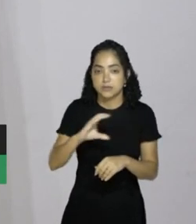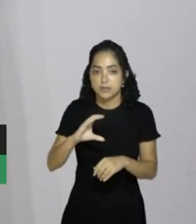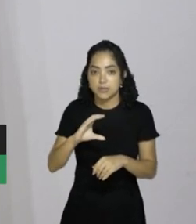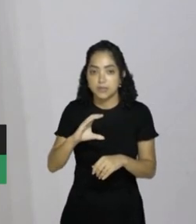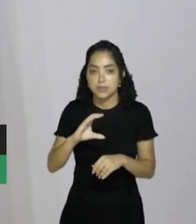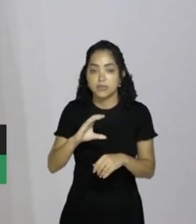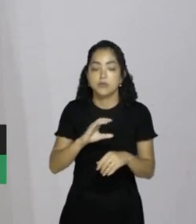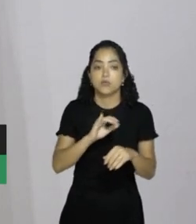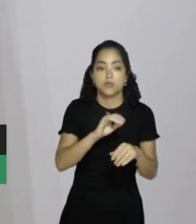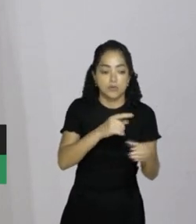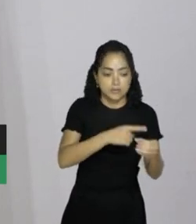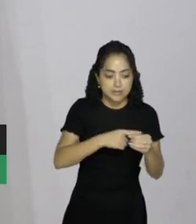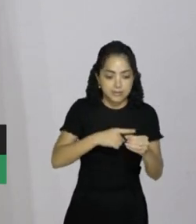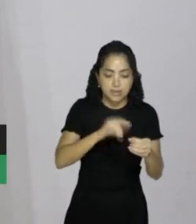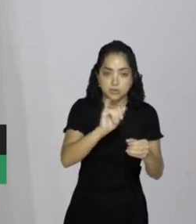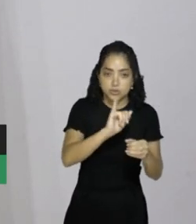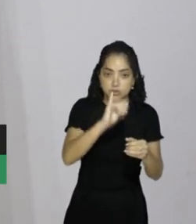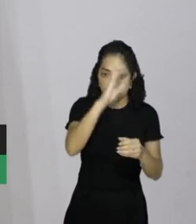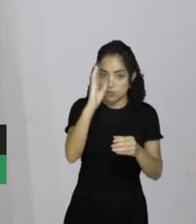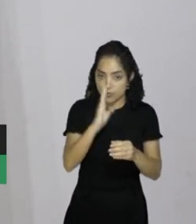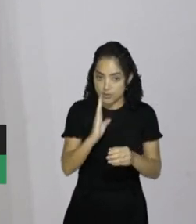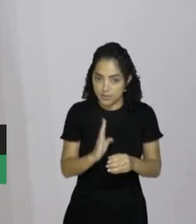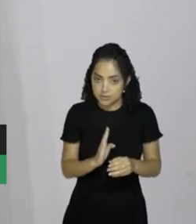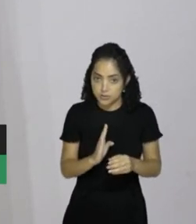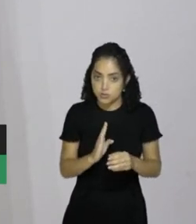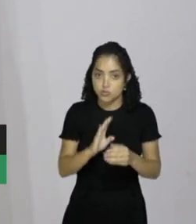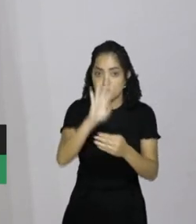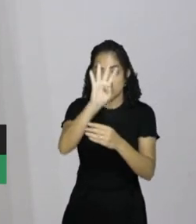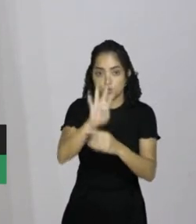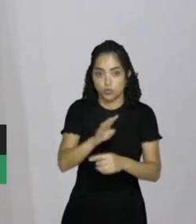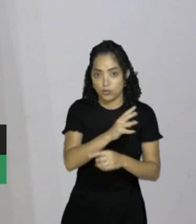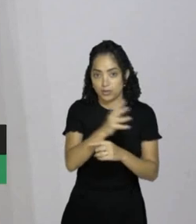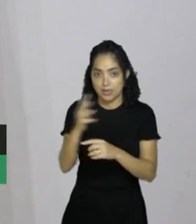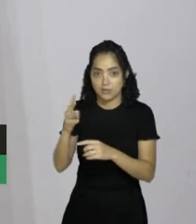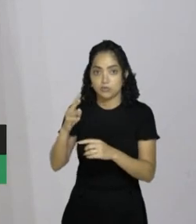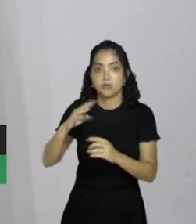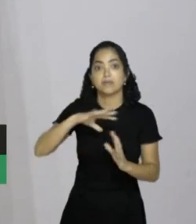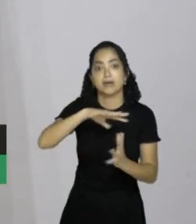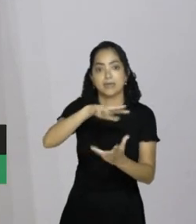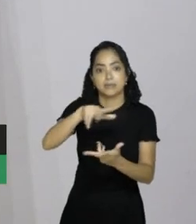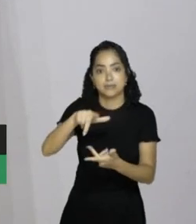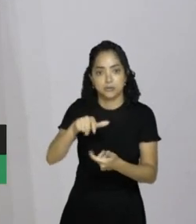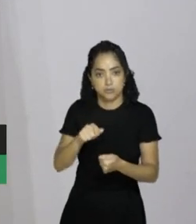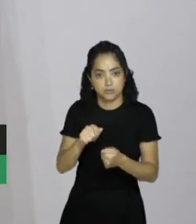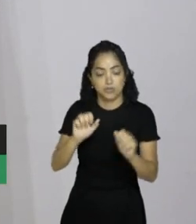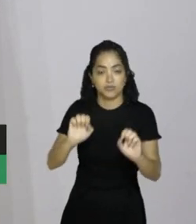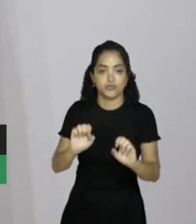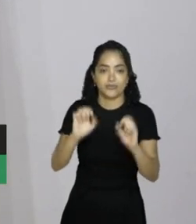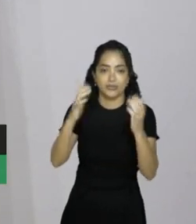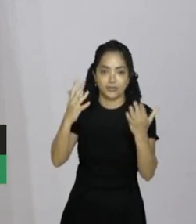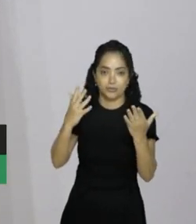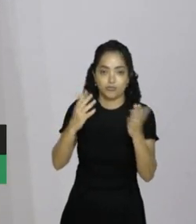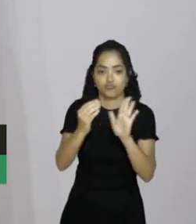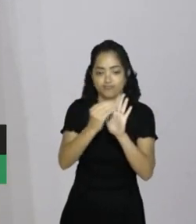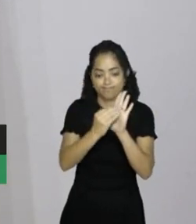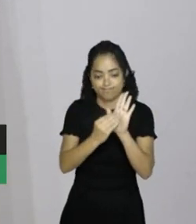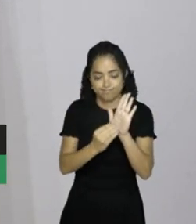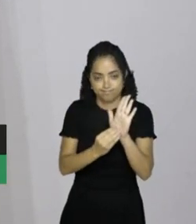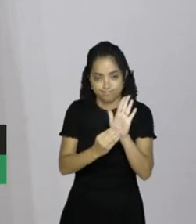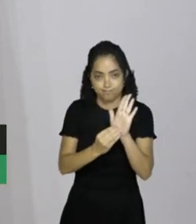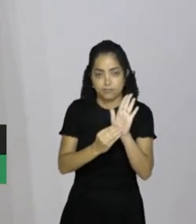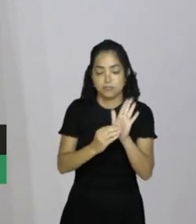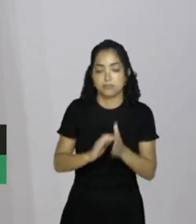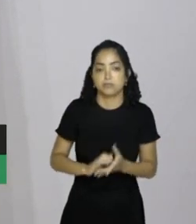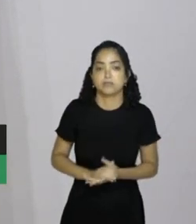Itajaí e o Brasil num calendário internacional de eventos o evento